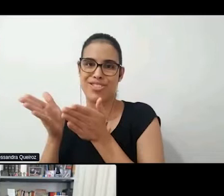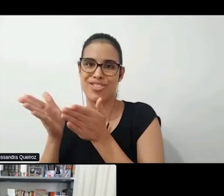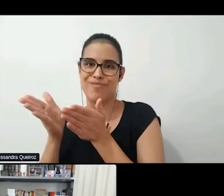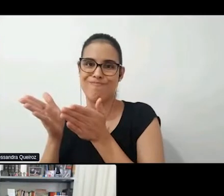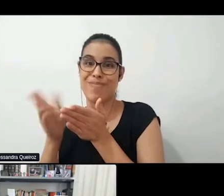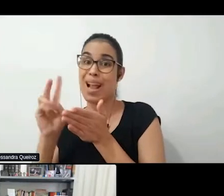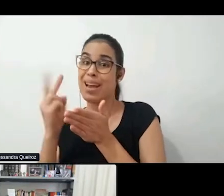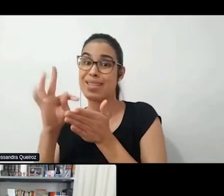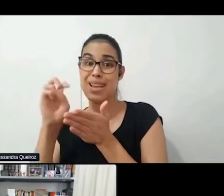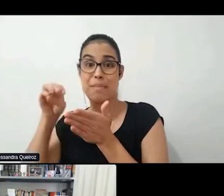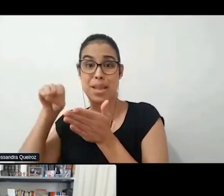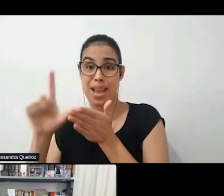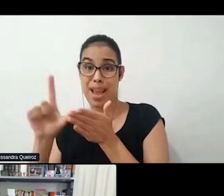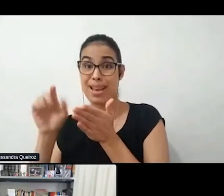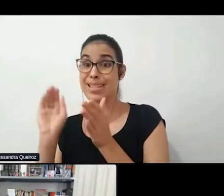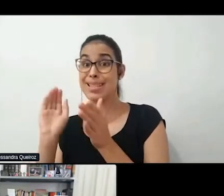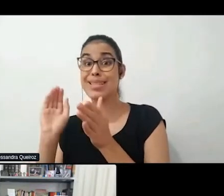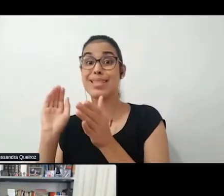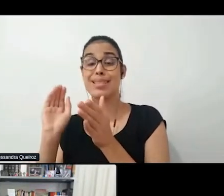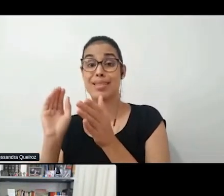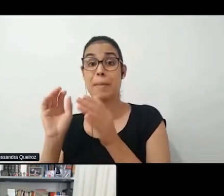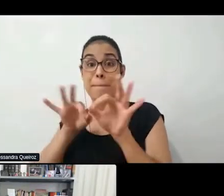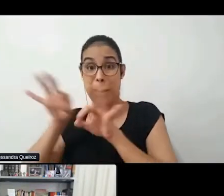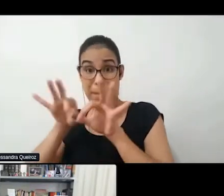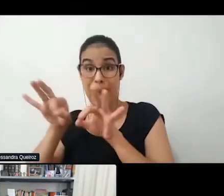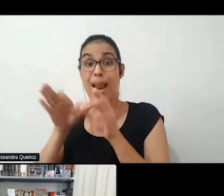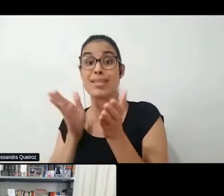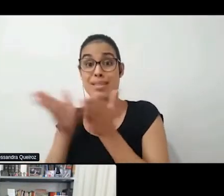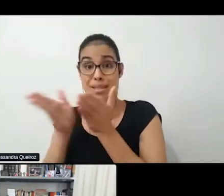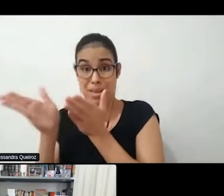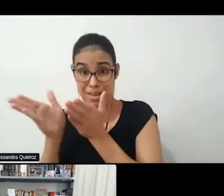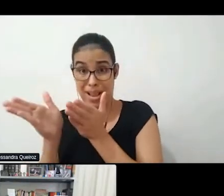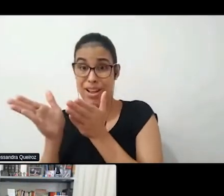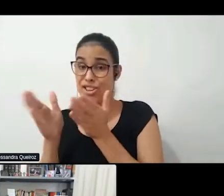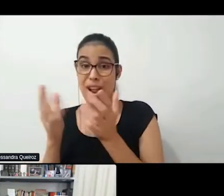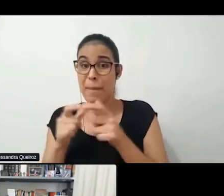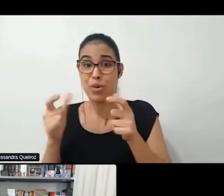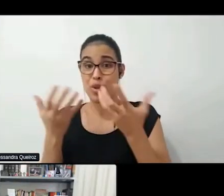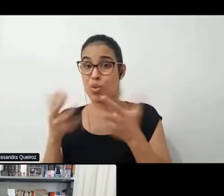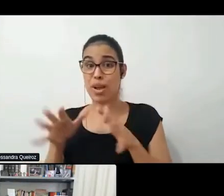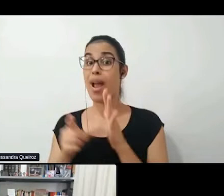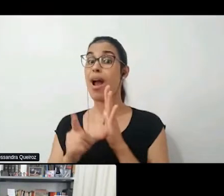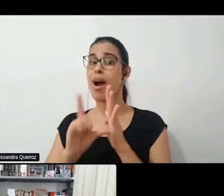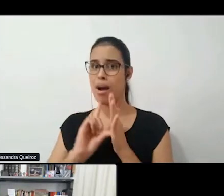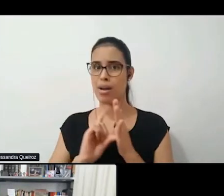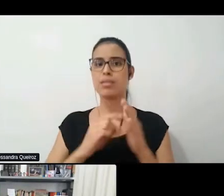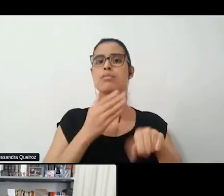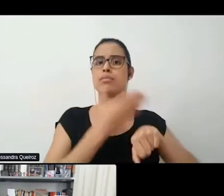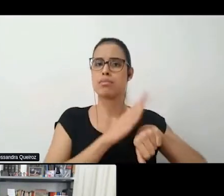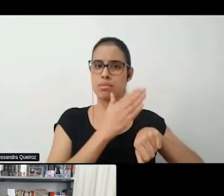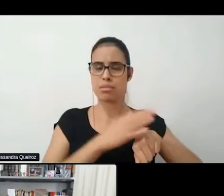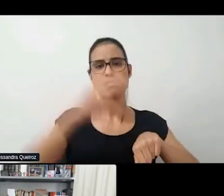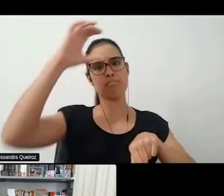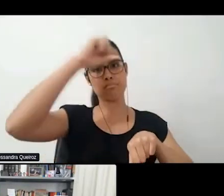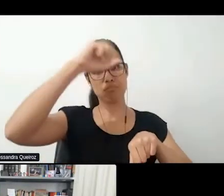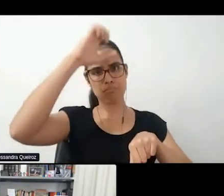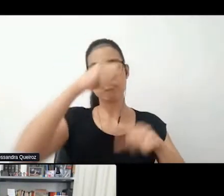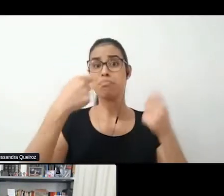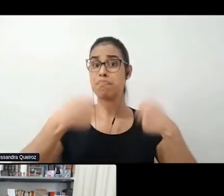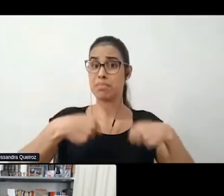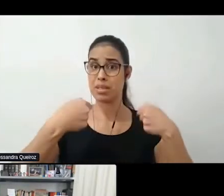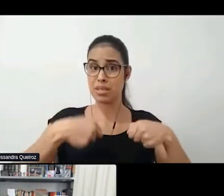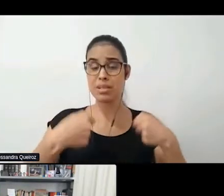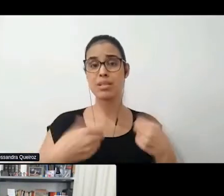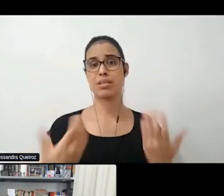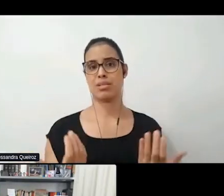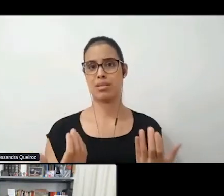Então, precisa de dar alguns passos atrás, primeiro, para desenvolver um processo ali que